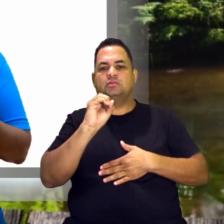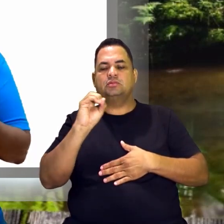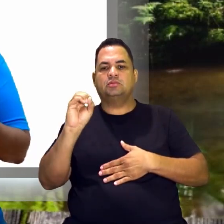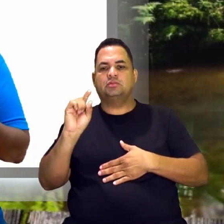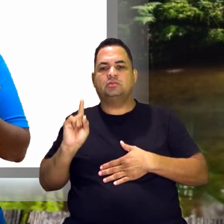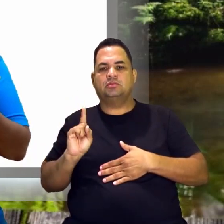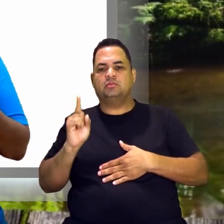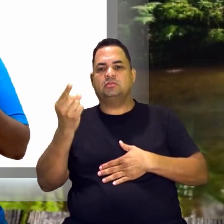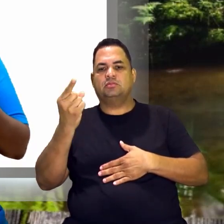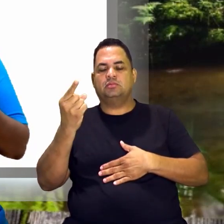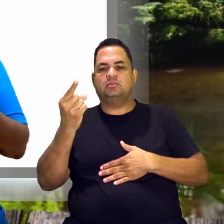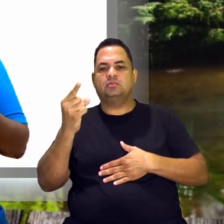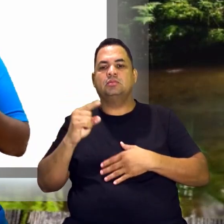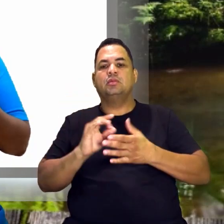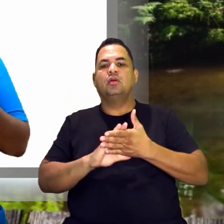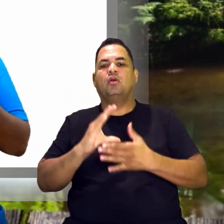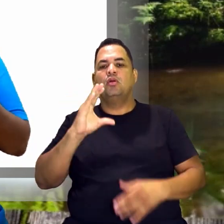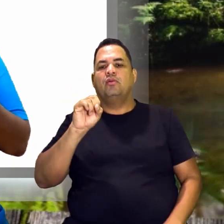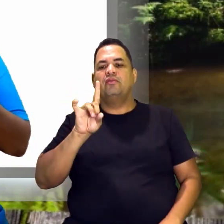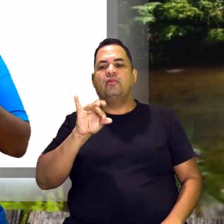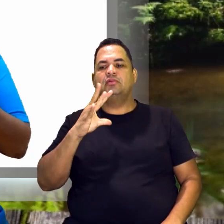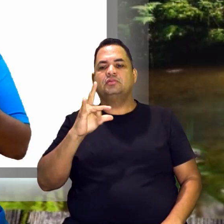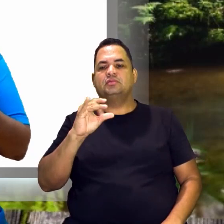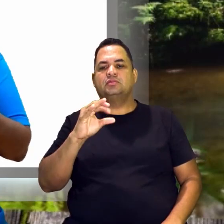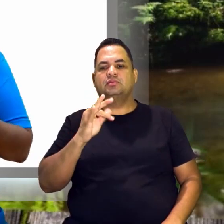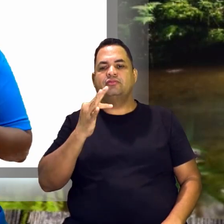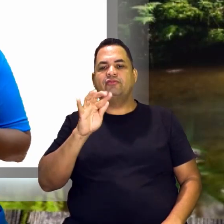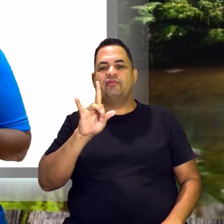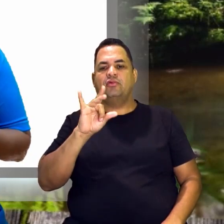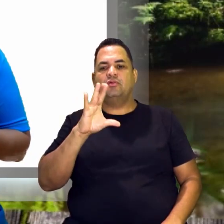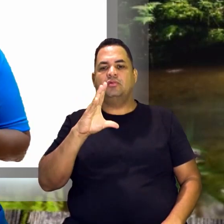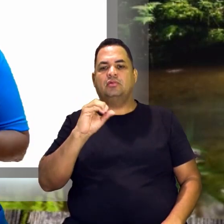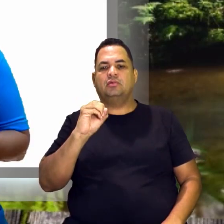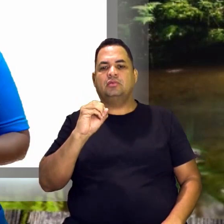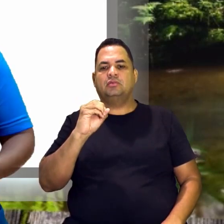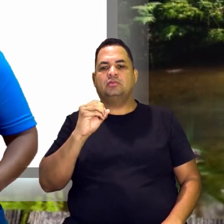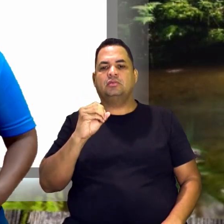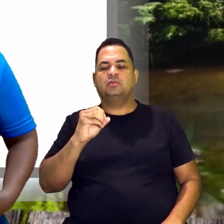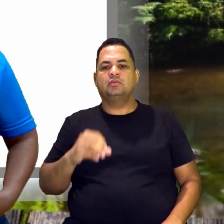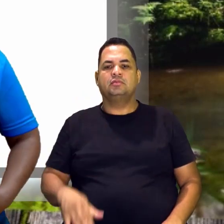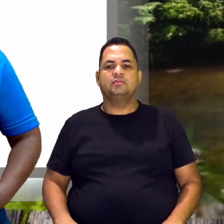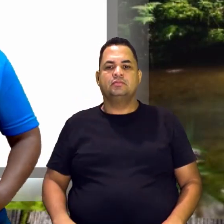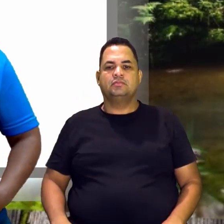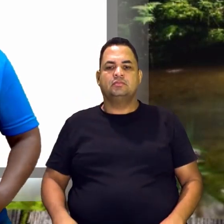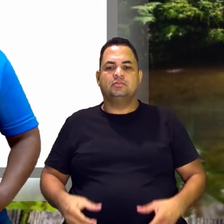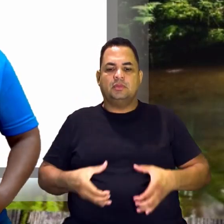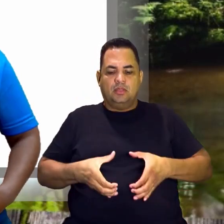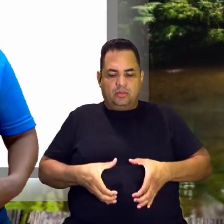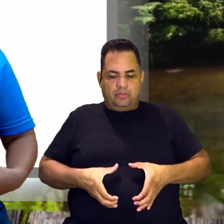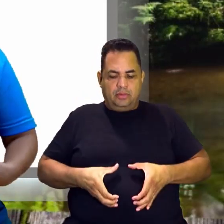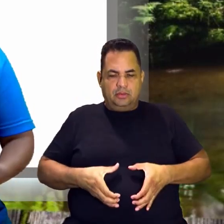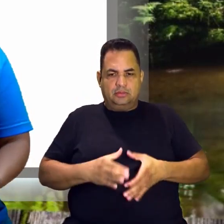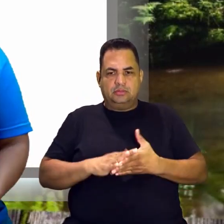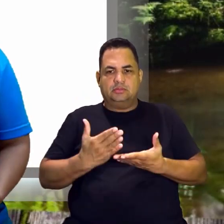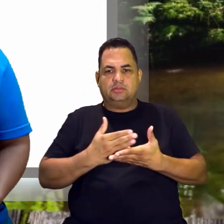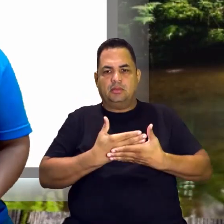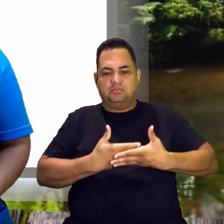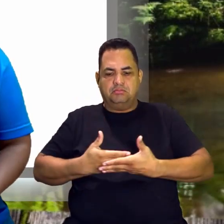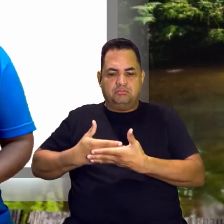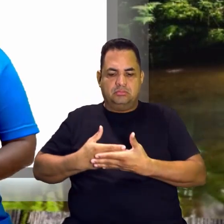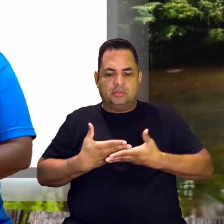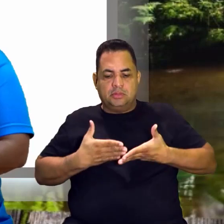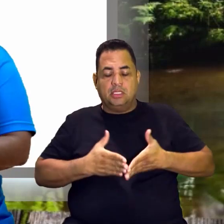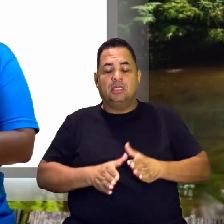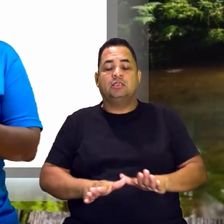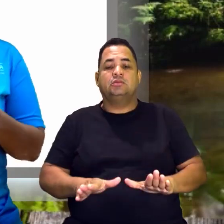mil ovócitos ou 400 mil folículos de Krafft, tá? Lá nos ováriozinhos dela. Então esse bebê já nasce com esses